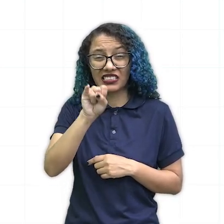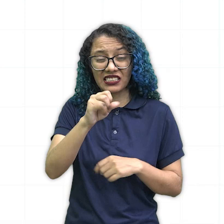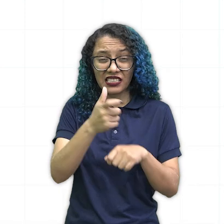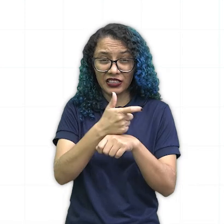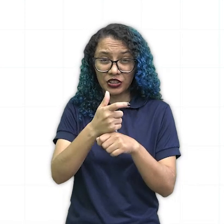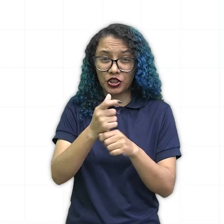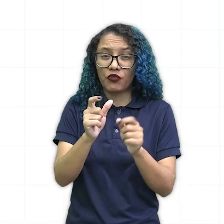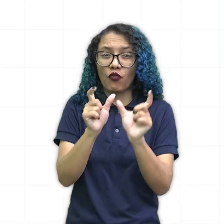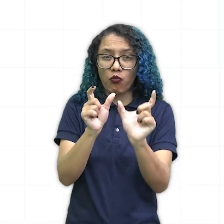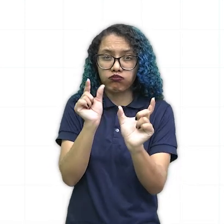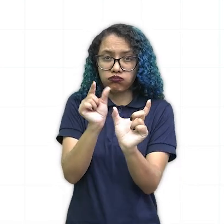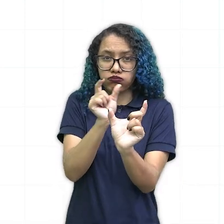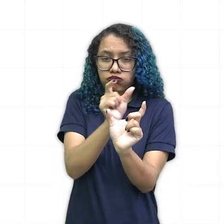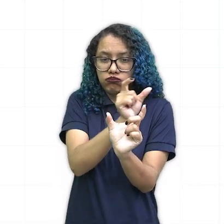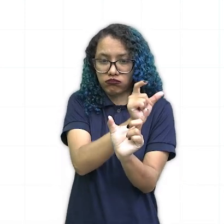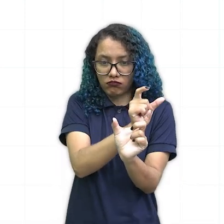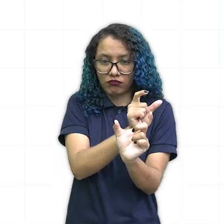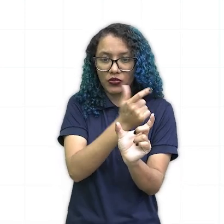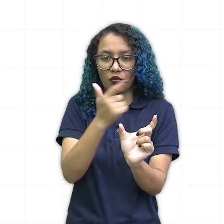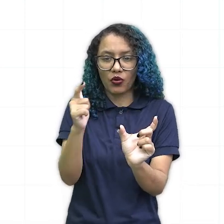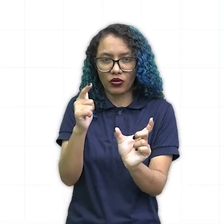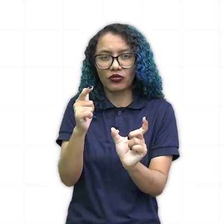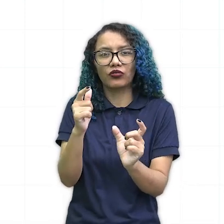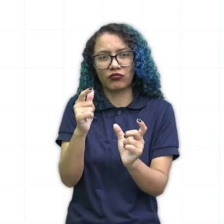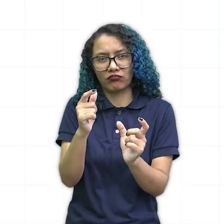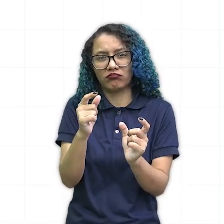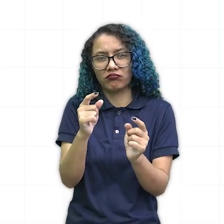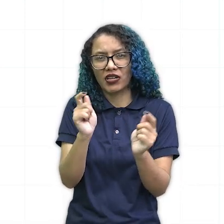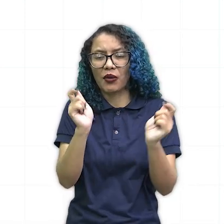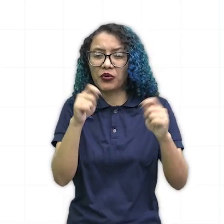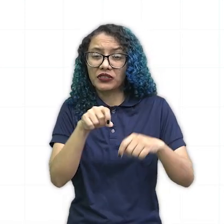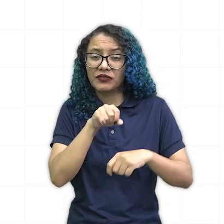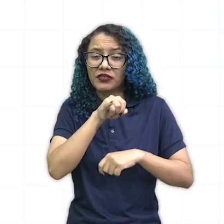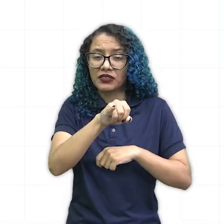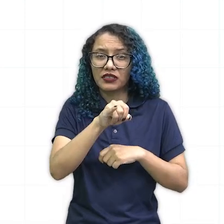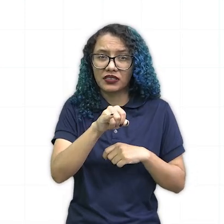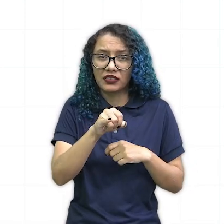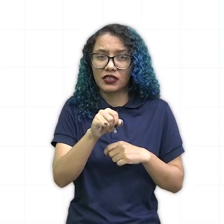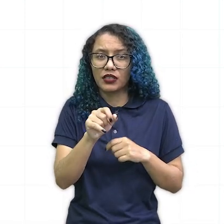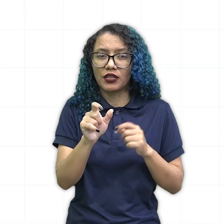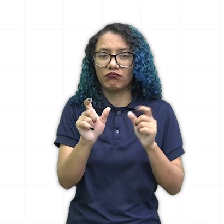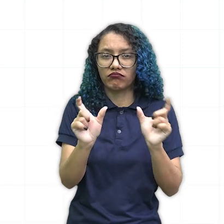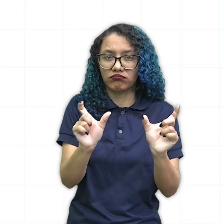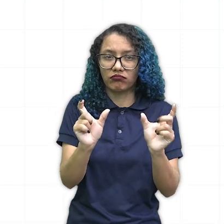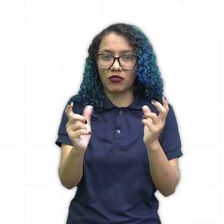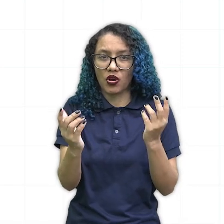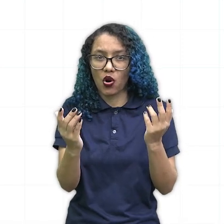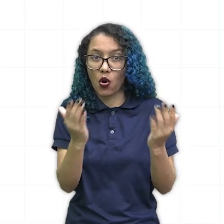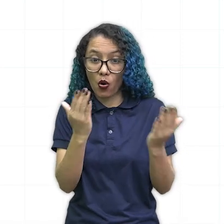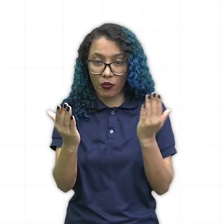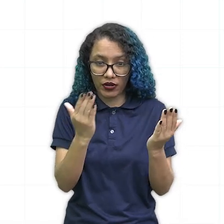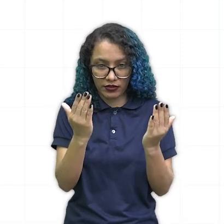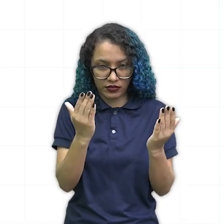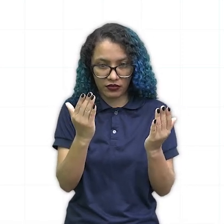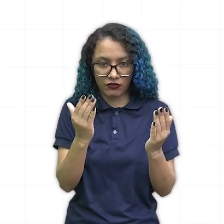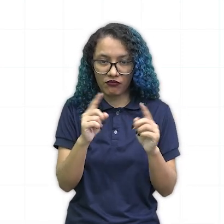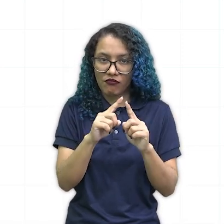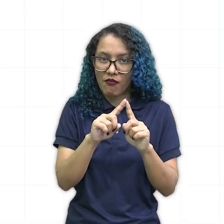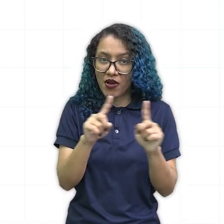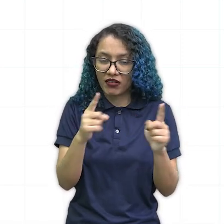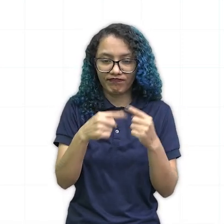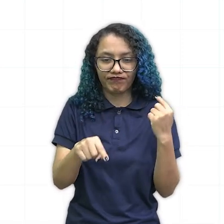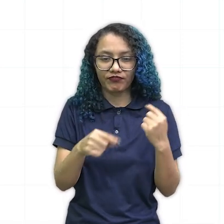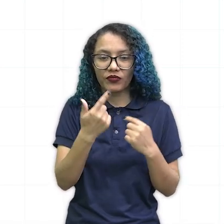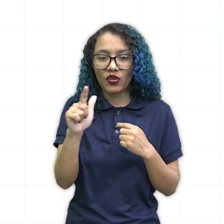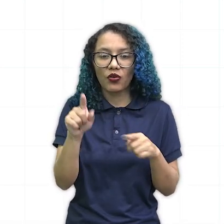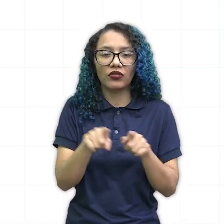The easier estaria certo se fosse comparação entre dois, the easier. The easiest não